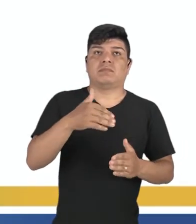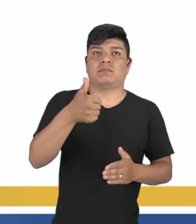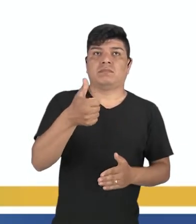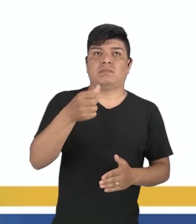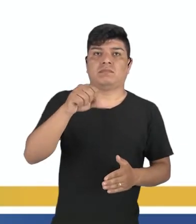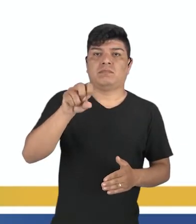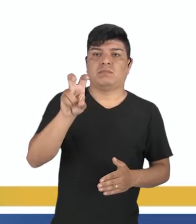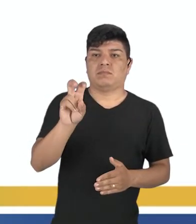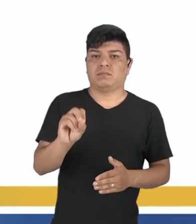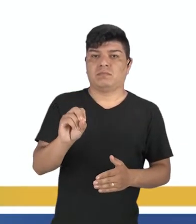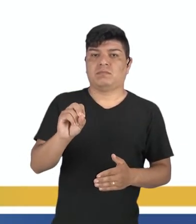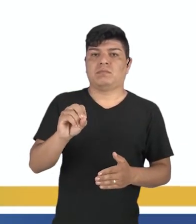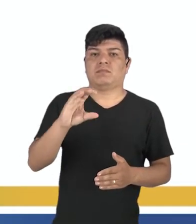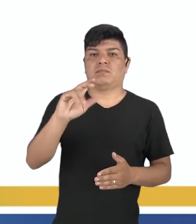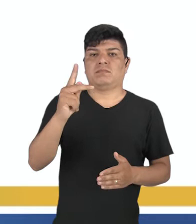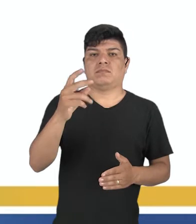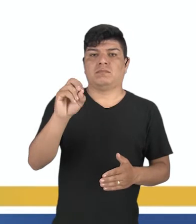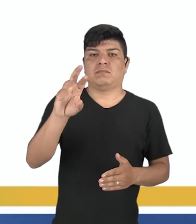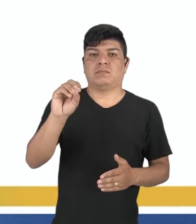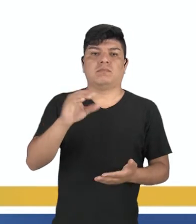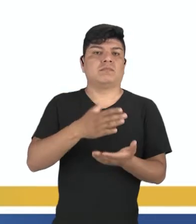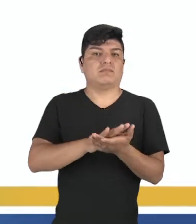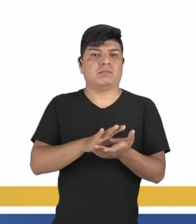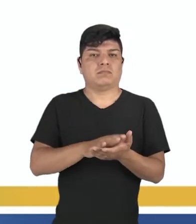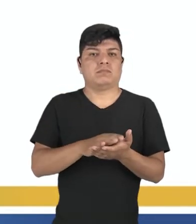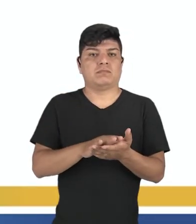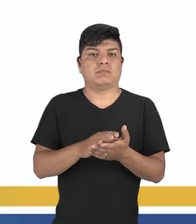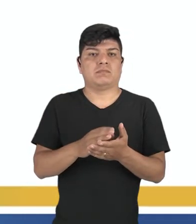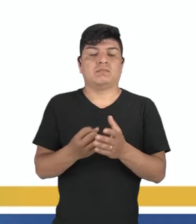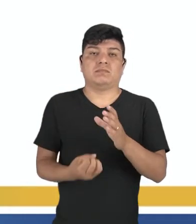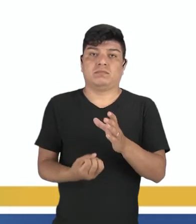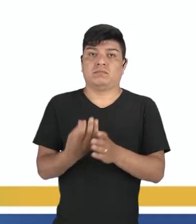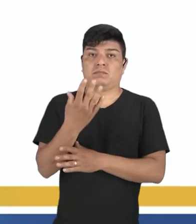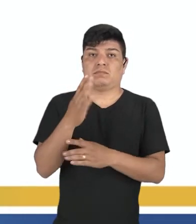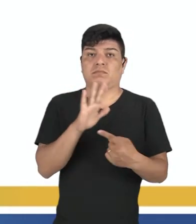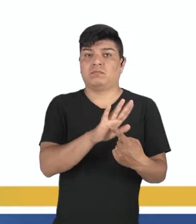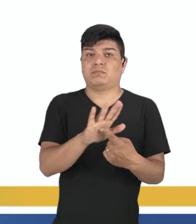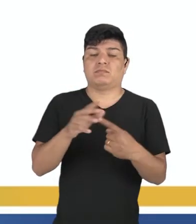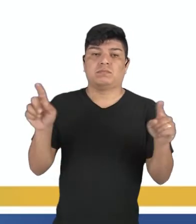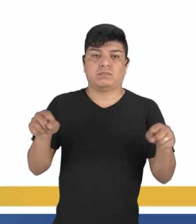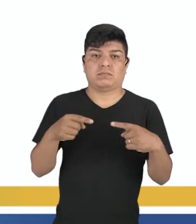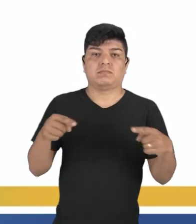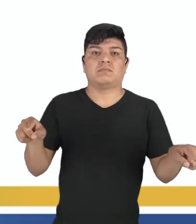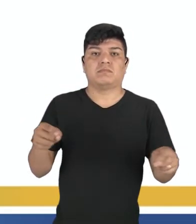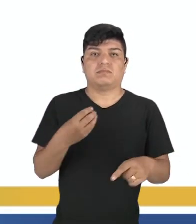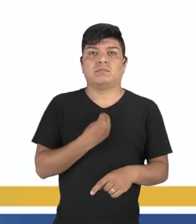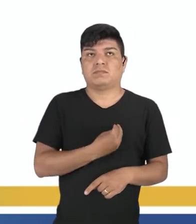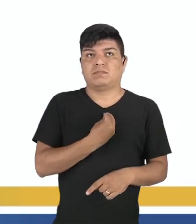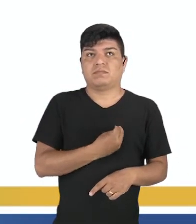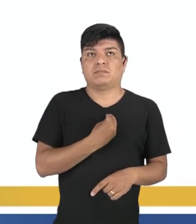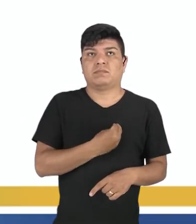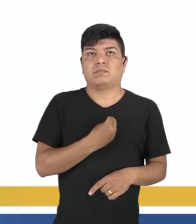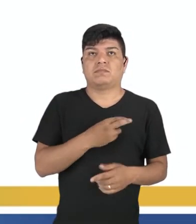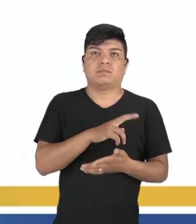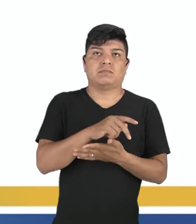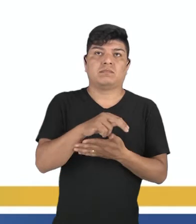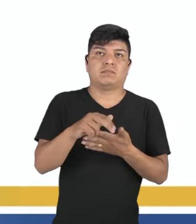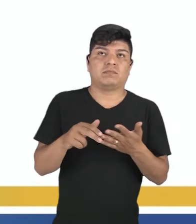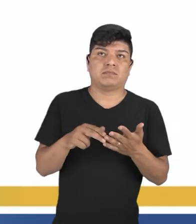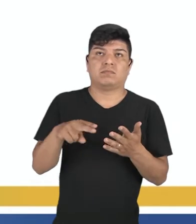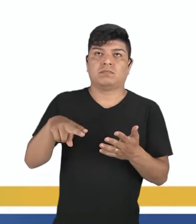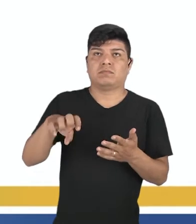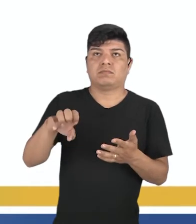choro e samba revelam nomes que ainda são destaques na música local, como Jacob do Bandolim e